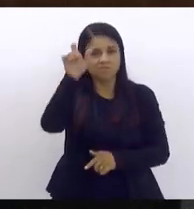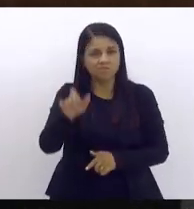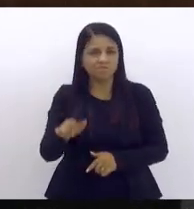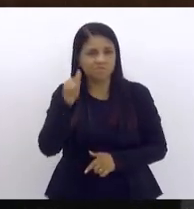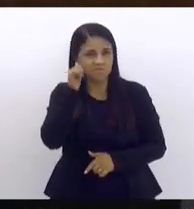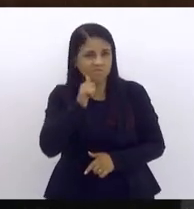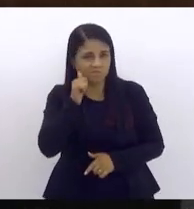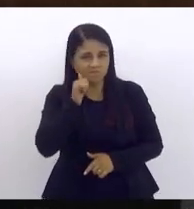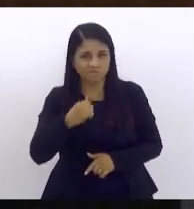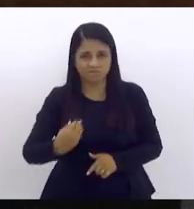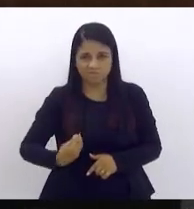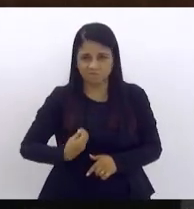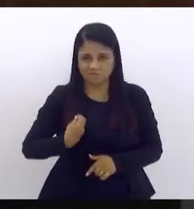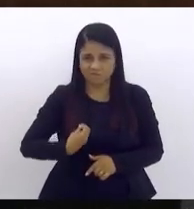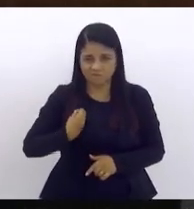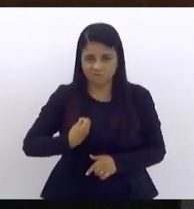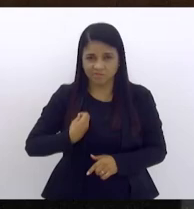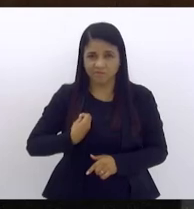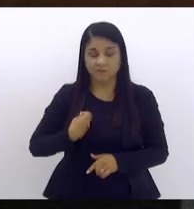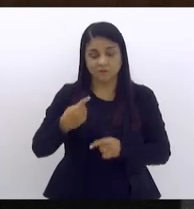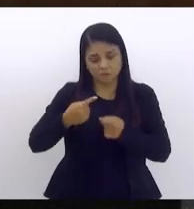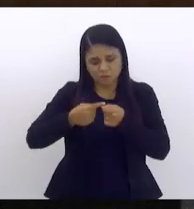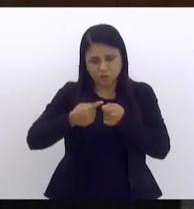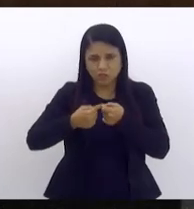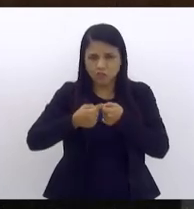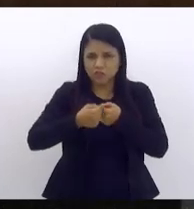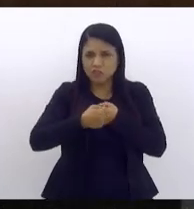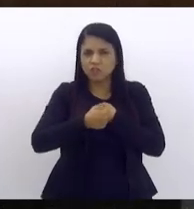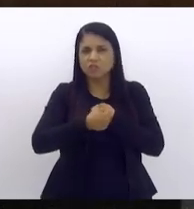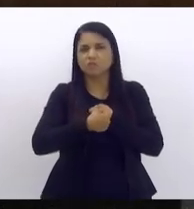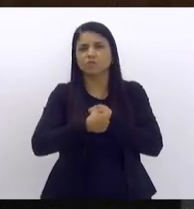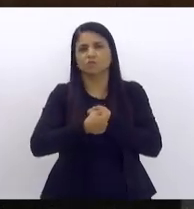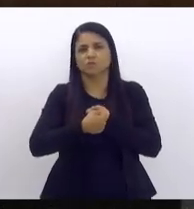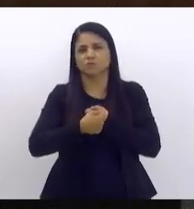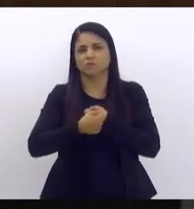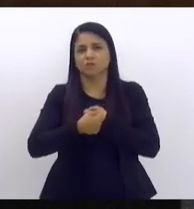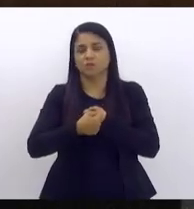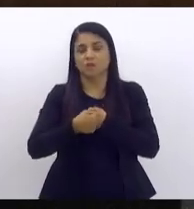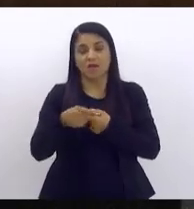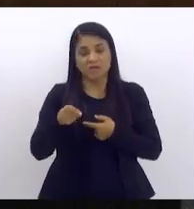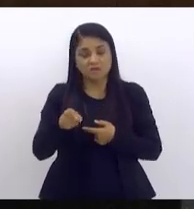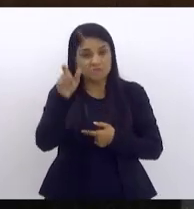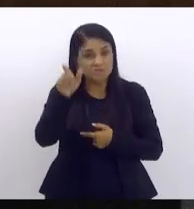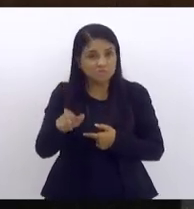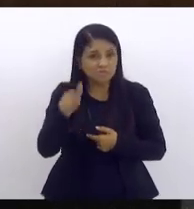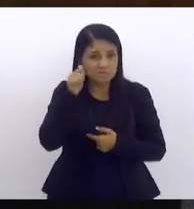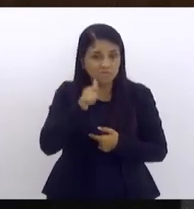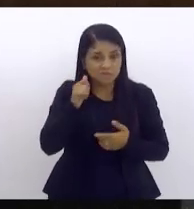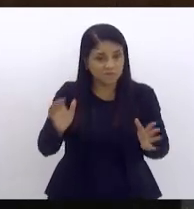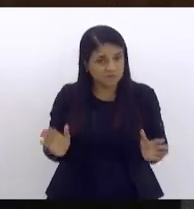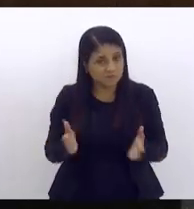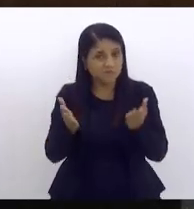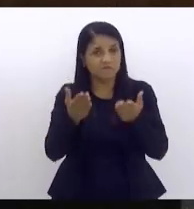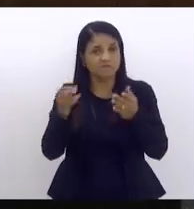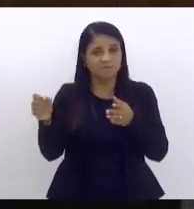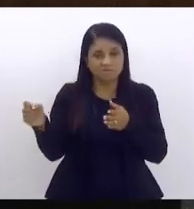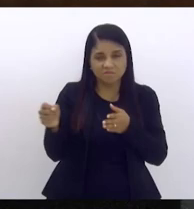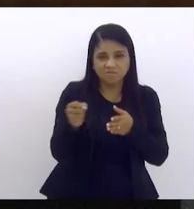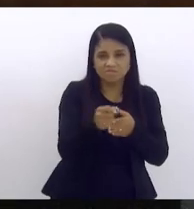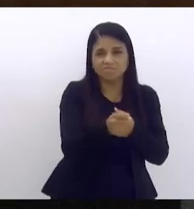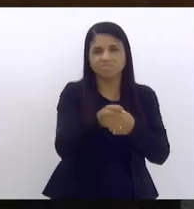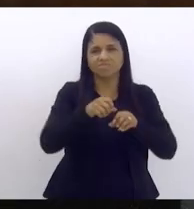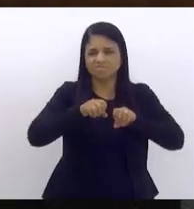de um município que não é um dos municípios centrais, onde as meninas, inclusive, deveriam ser estimuladas a ingressar no sistema